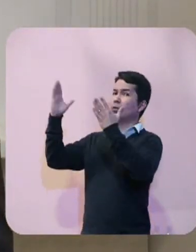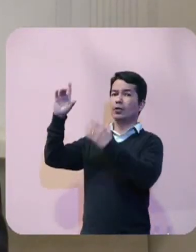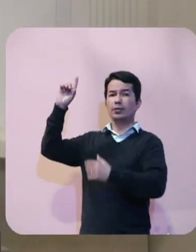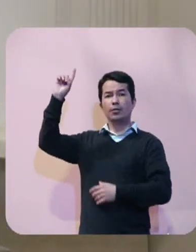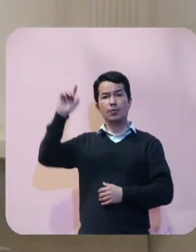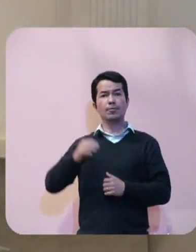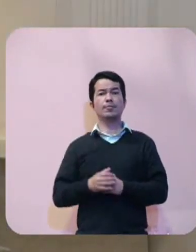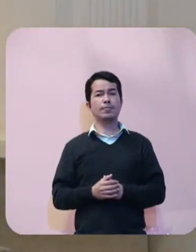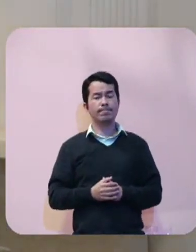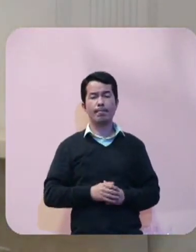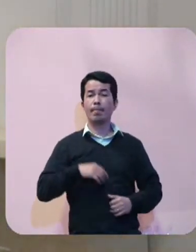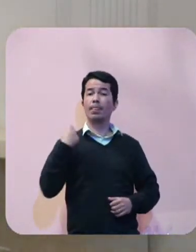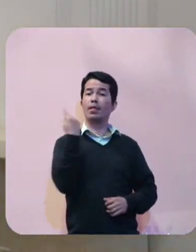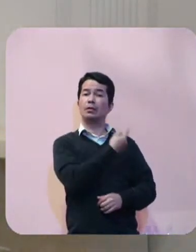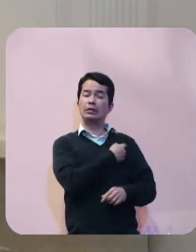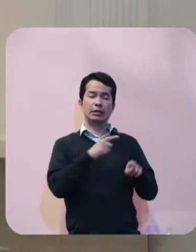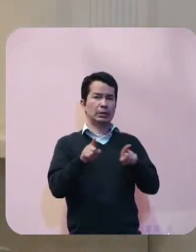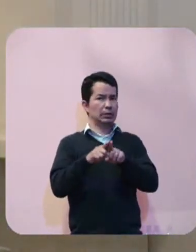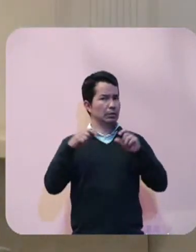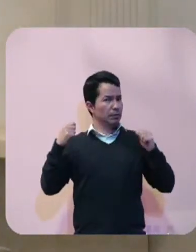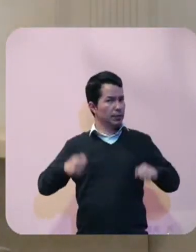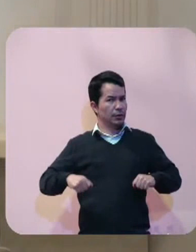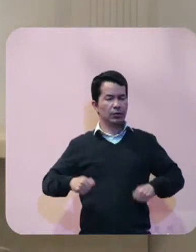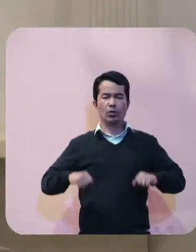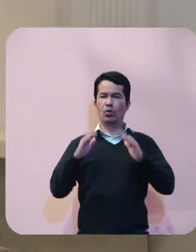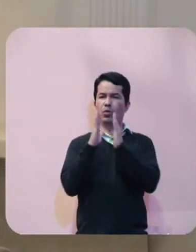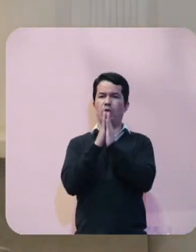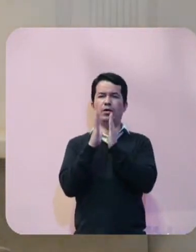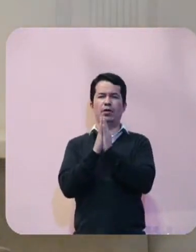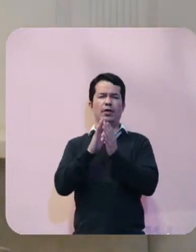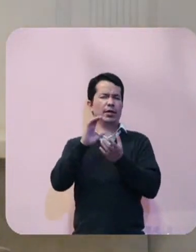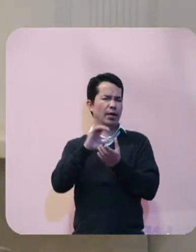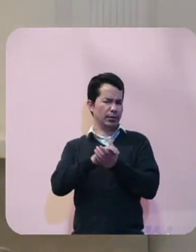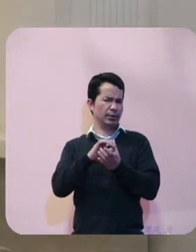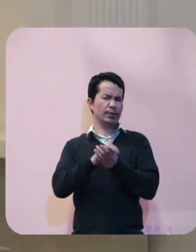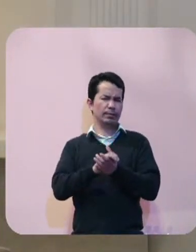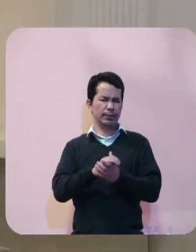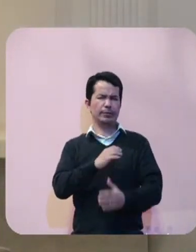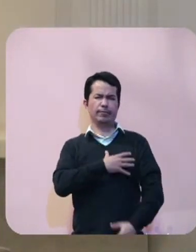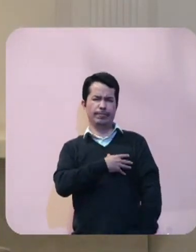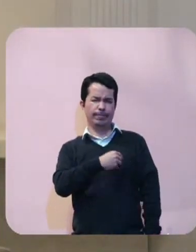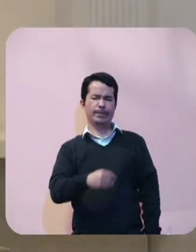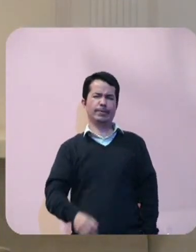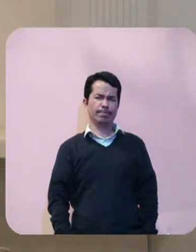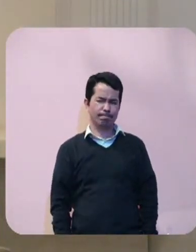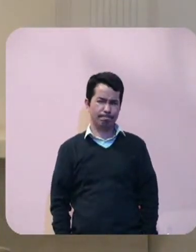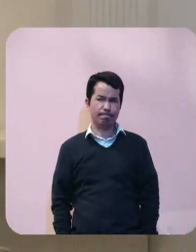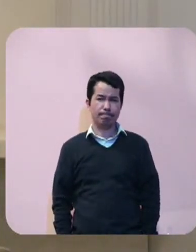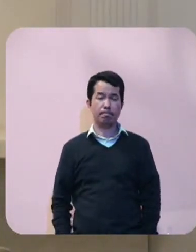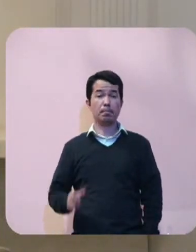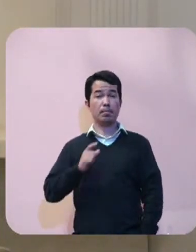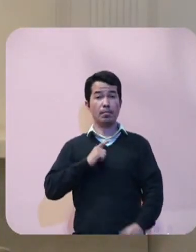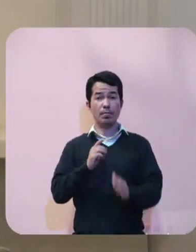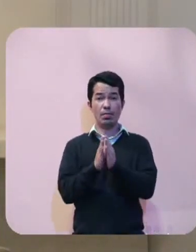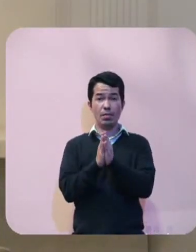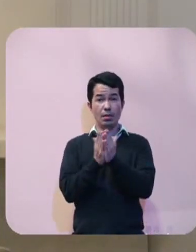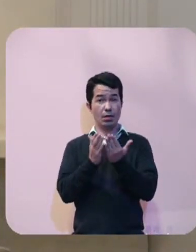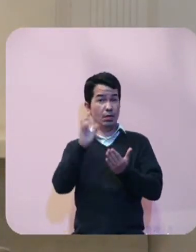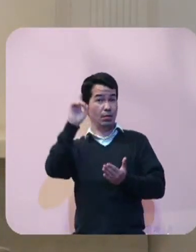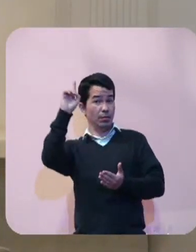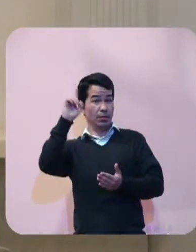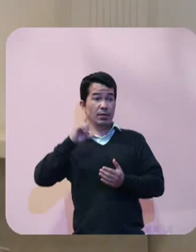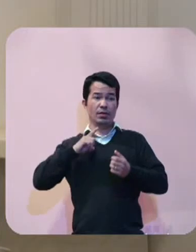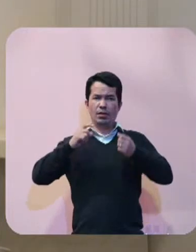pelo casamento dos nossos filhos. Queridos, a Bíblia vai ensinar que